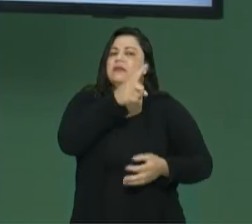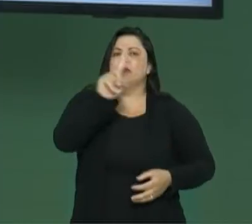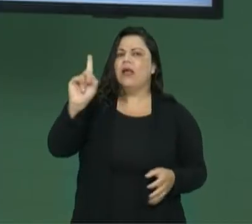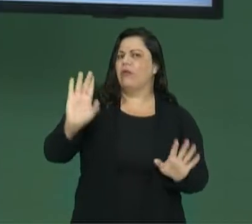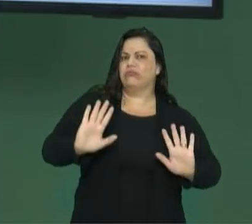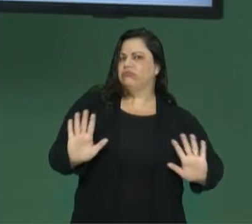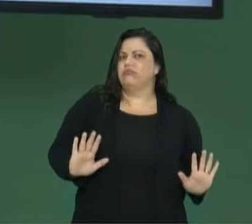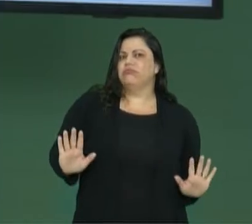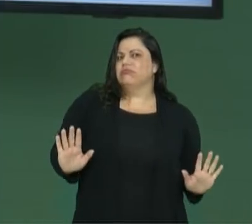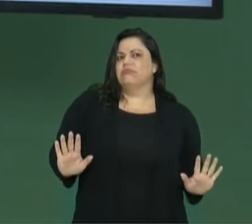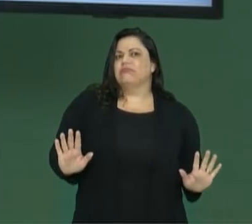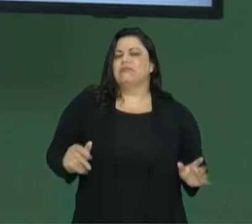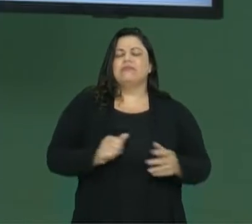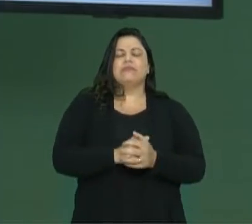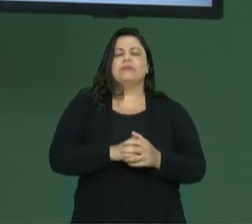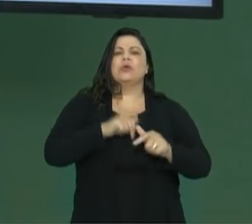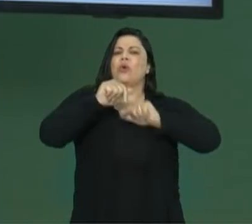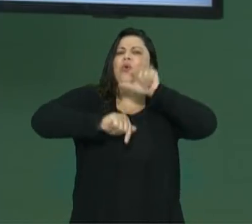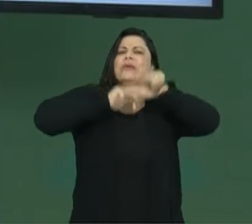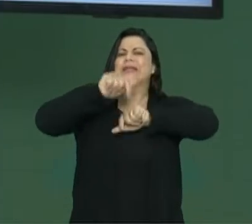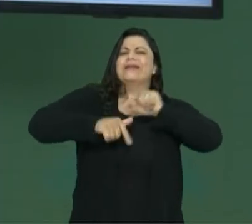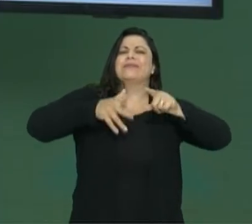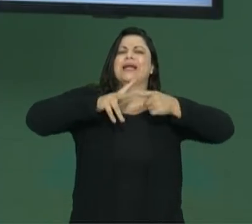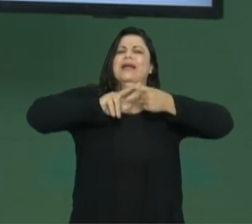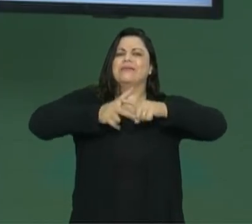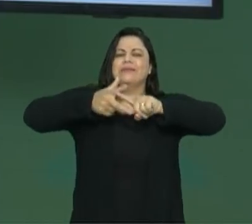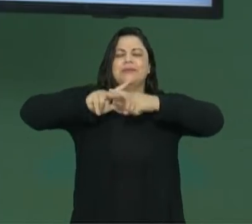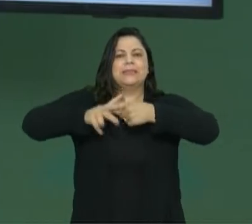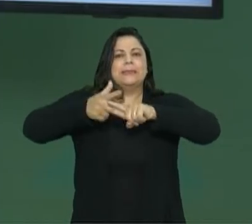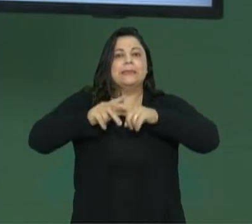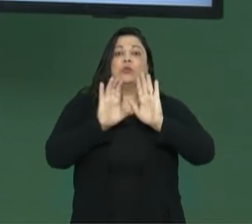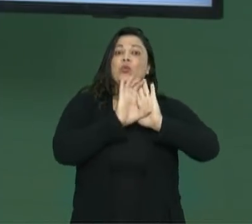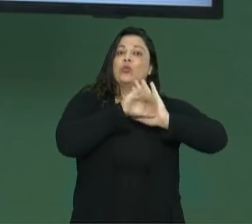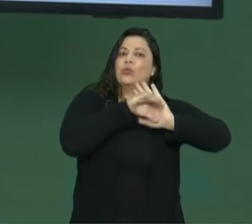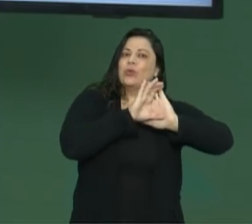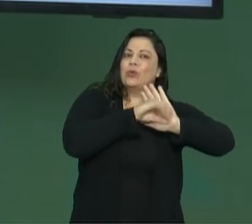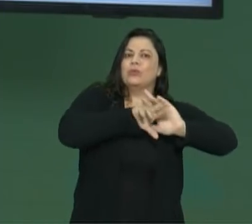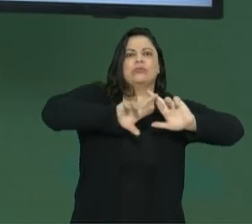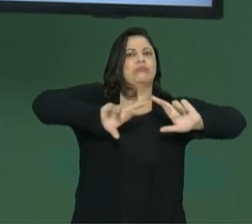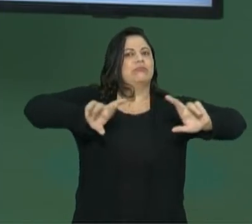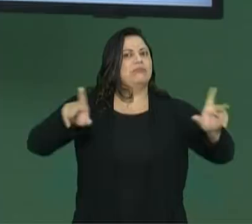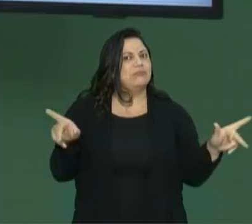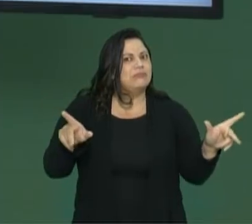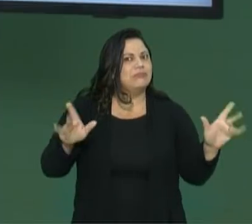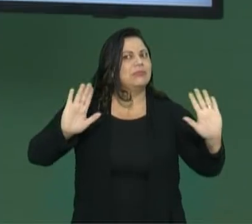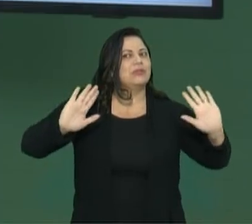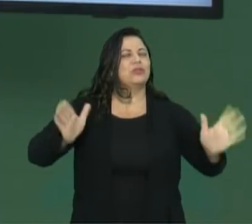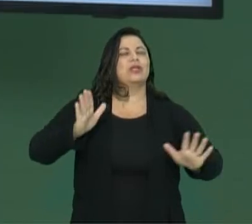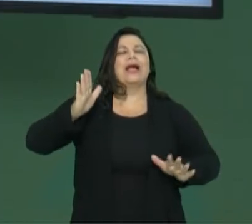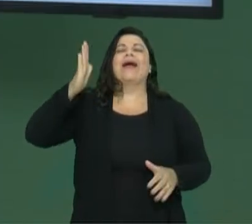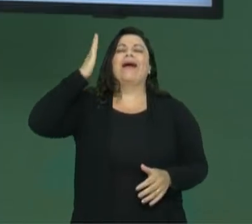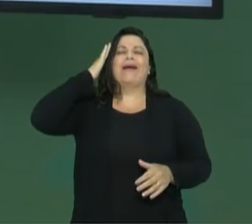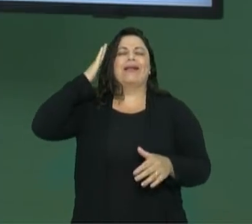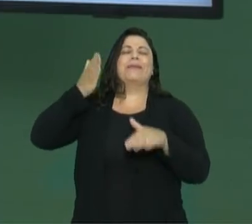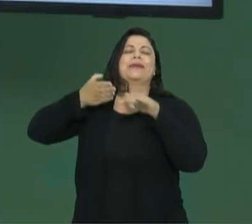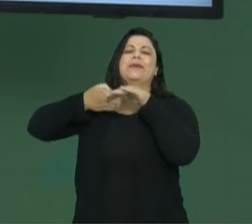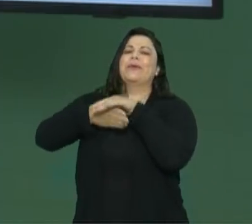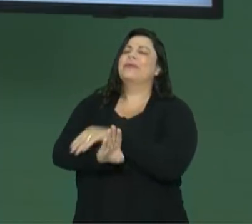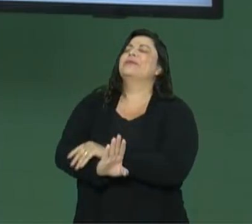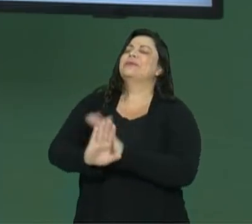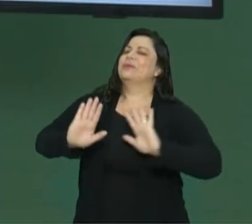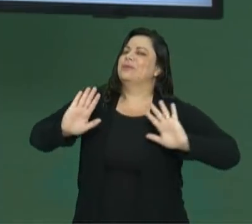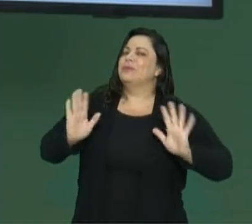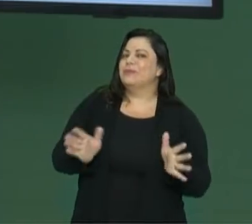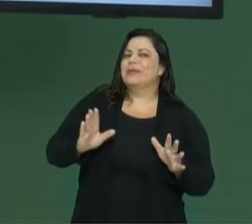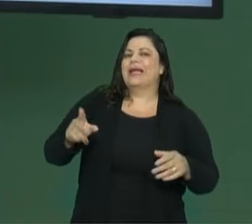certo? Esse trabalho mecânico, na verdade, ele é um conceito um pouquinho diferente daquele que a gente está habituado no nosso cotidiano, certo?